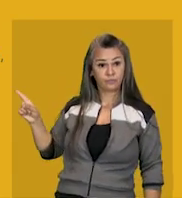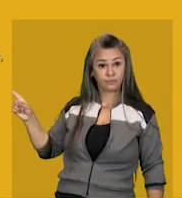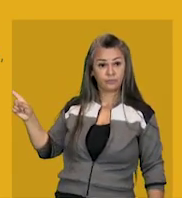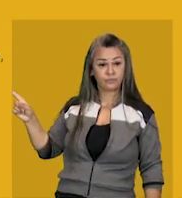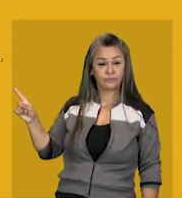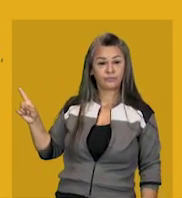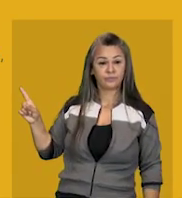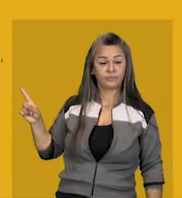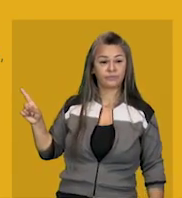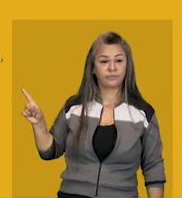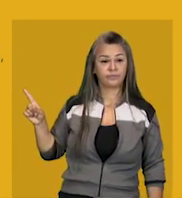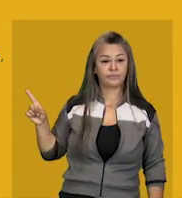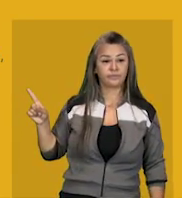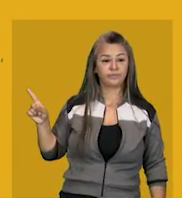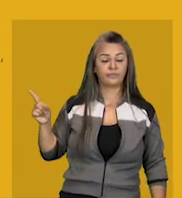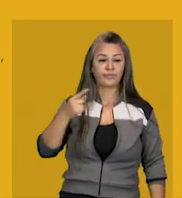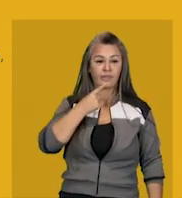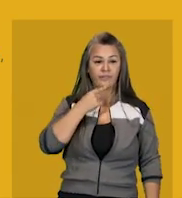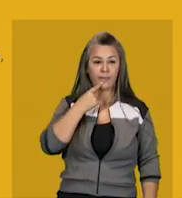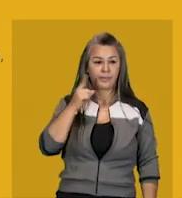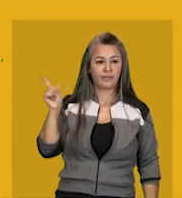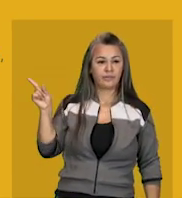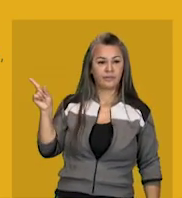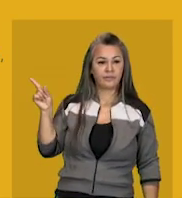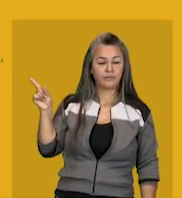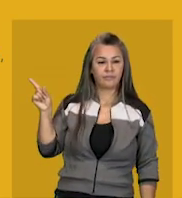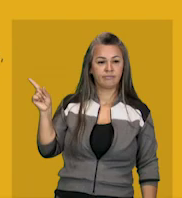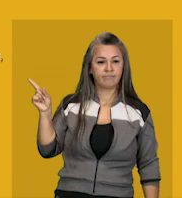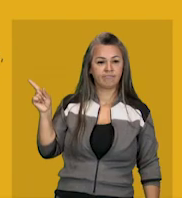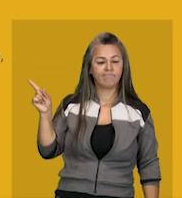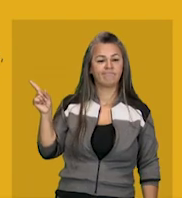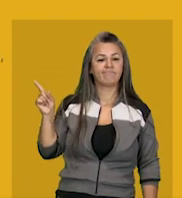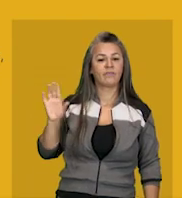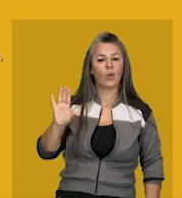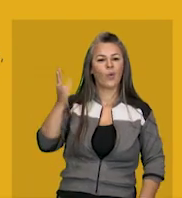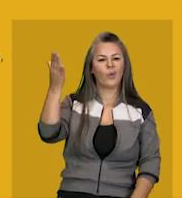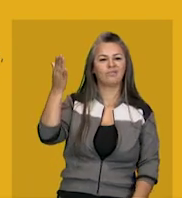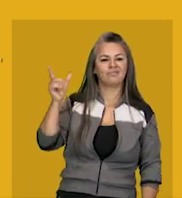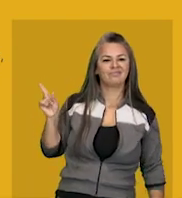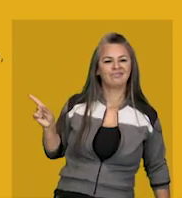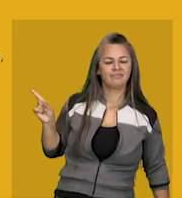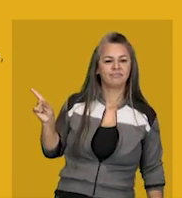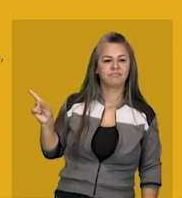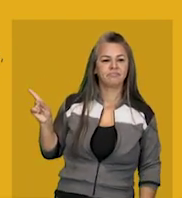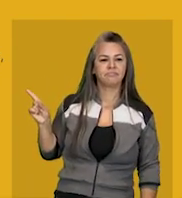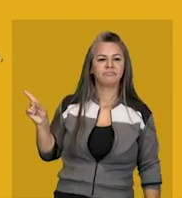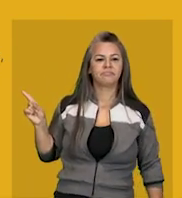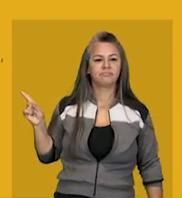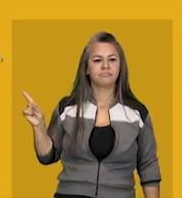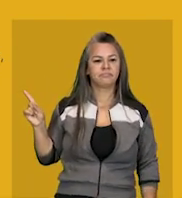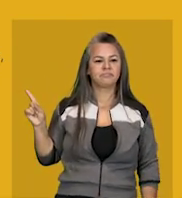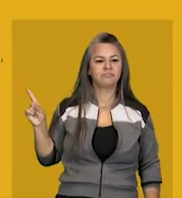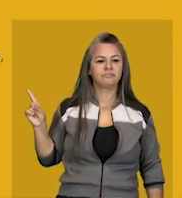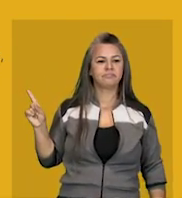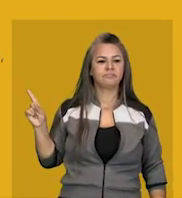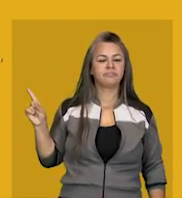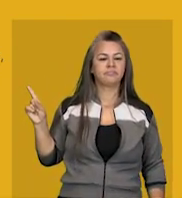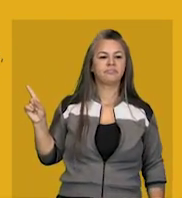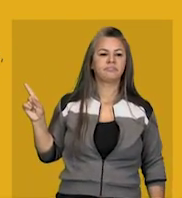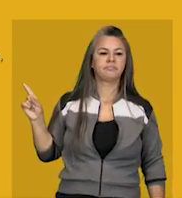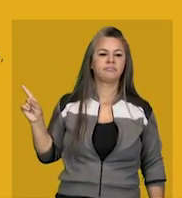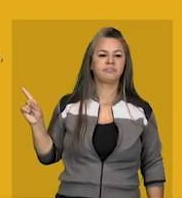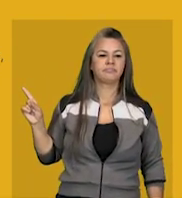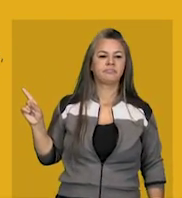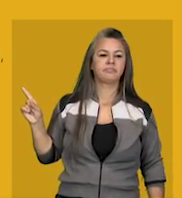Consecutiva. O que é algo consecutivo? Consequência. Olha só. De forma que, de maneira que, de modo que, de